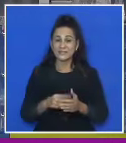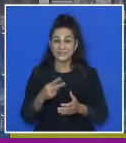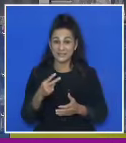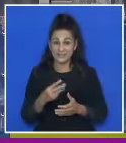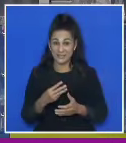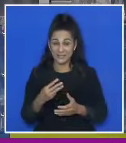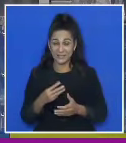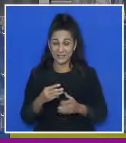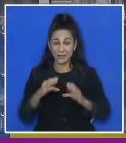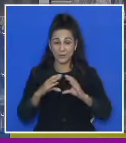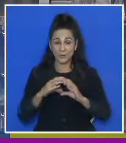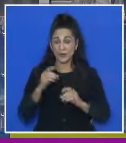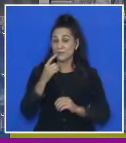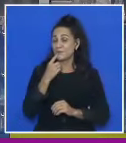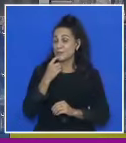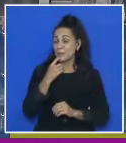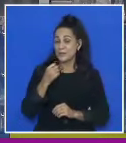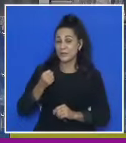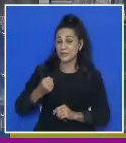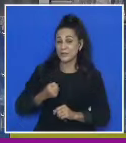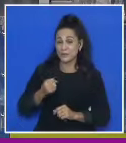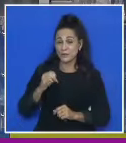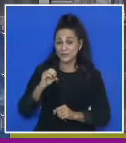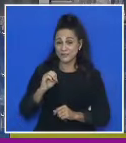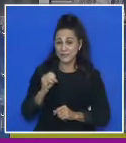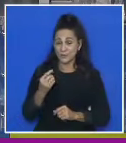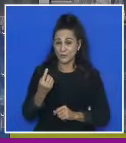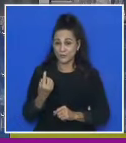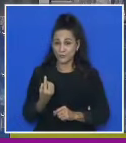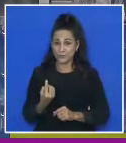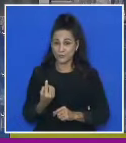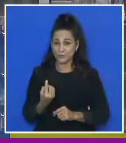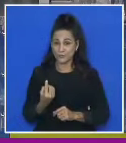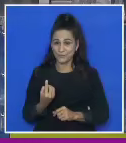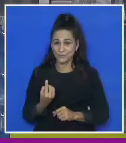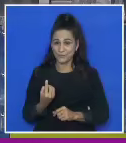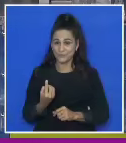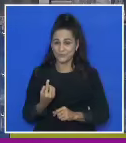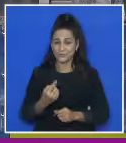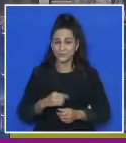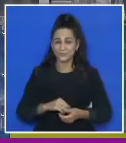Terceira bola. Bola vermelha, número 01.